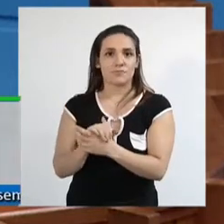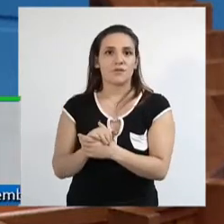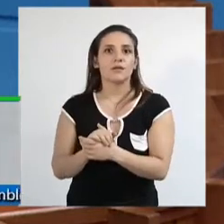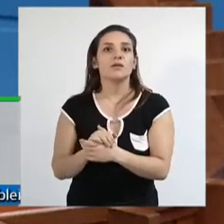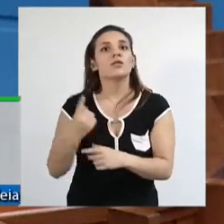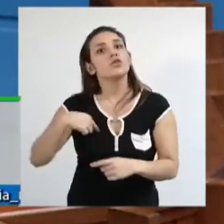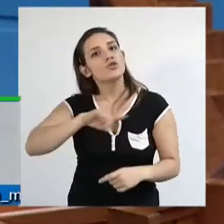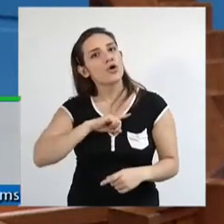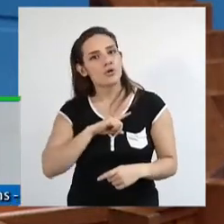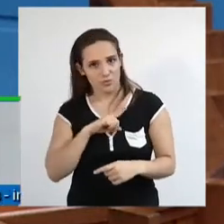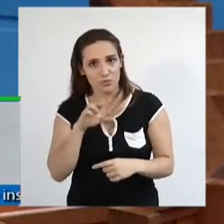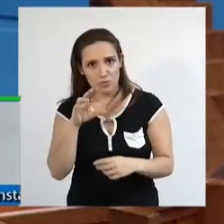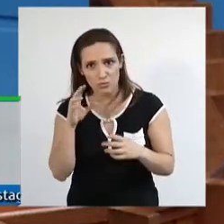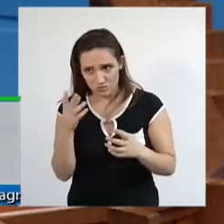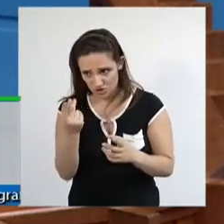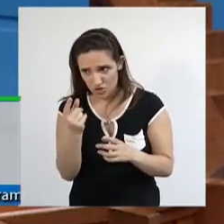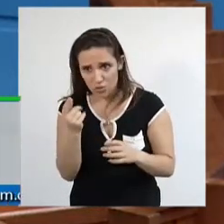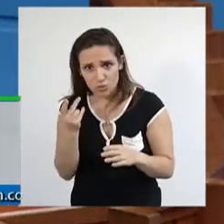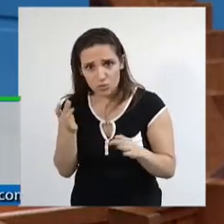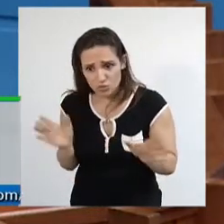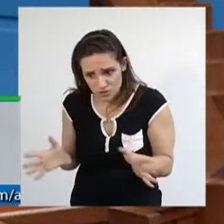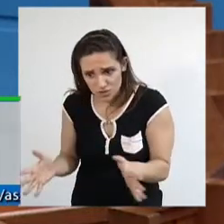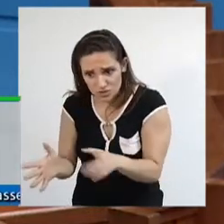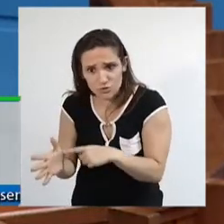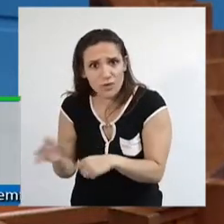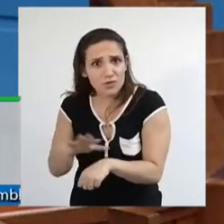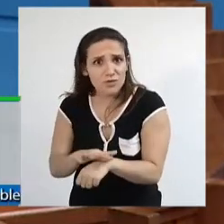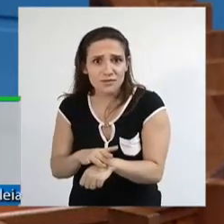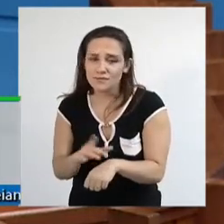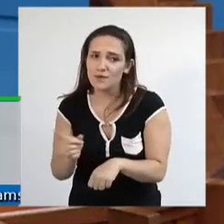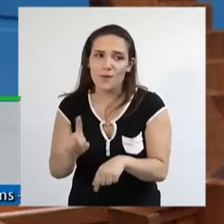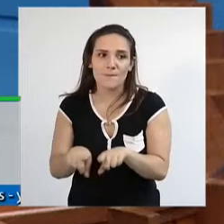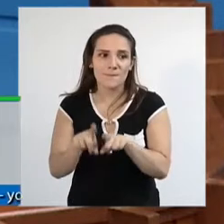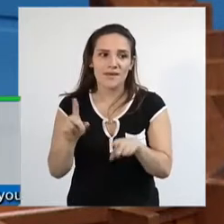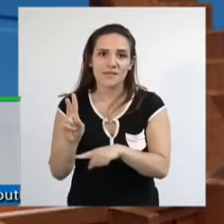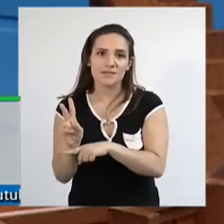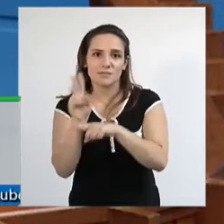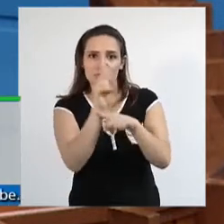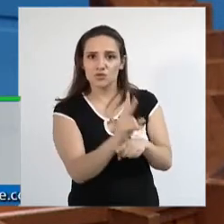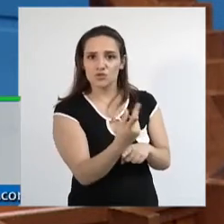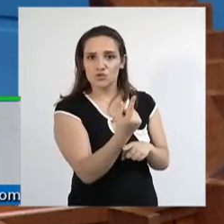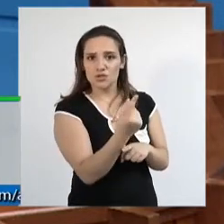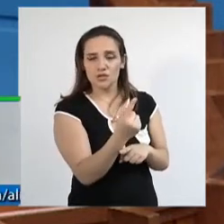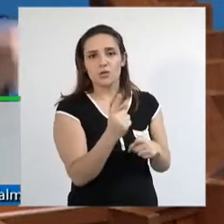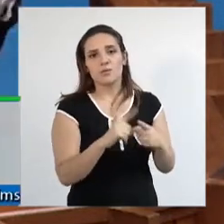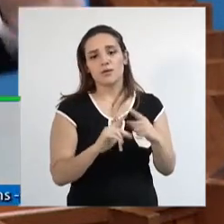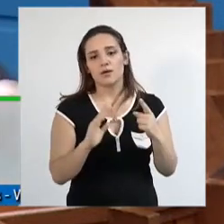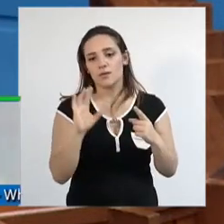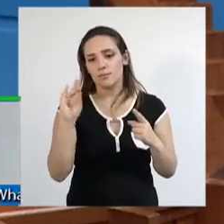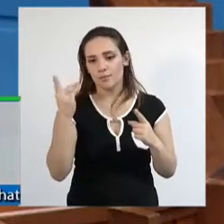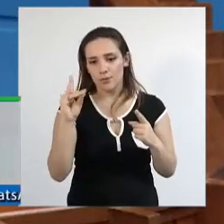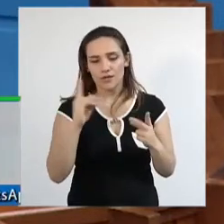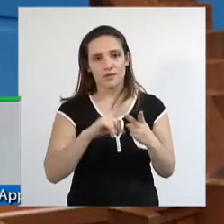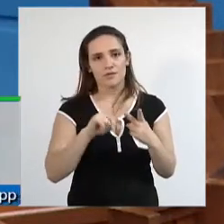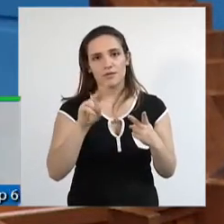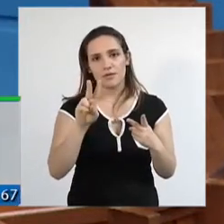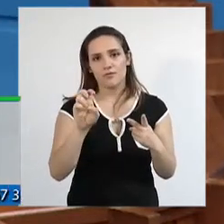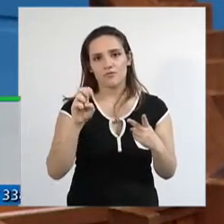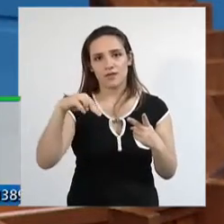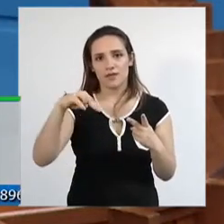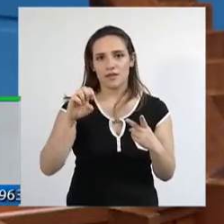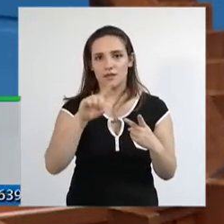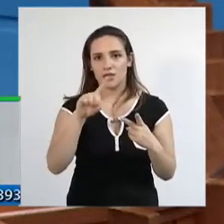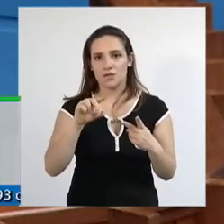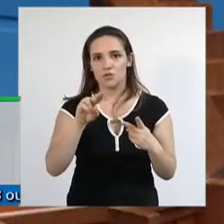sem garantia, exatamente para países como Bolívia, Venezuela, está aí o Porto de Mariel,